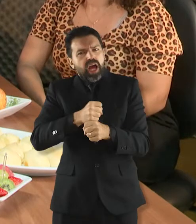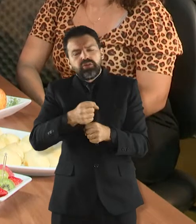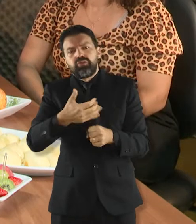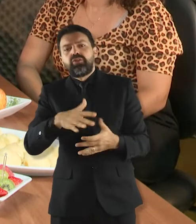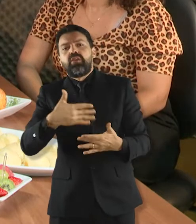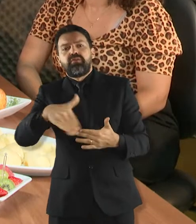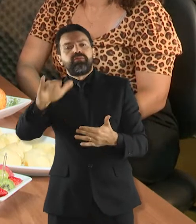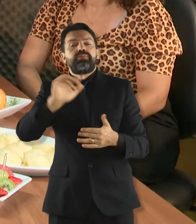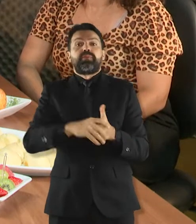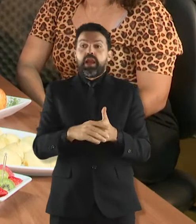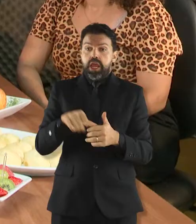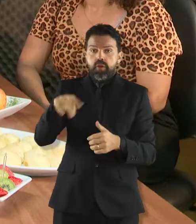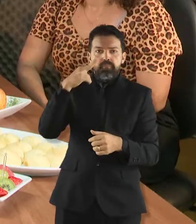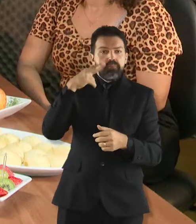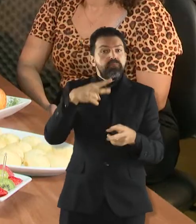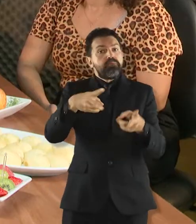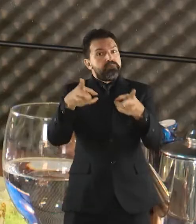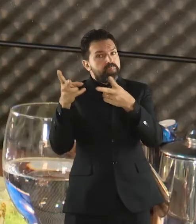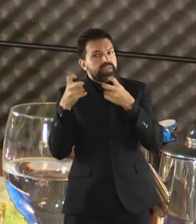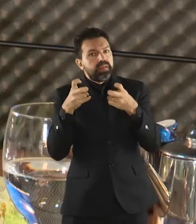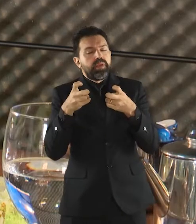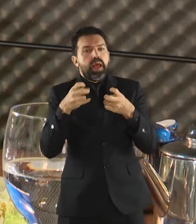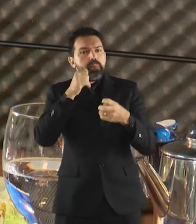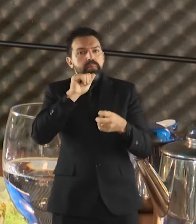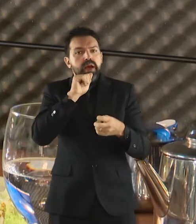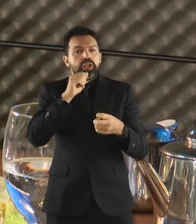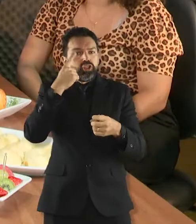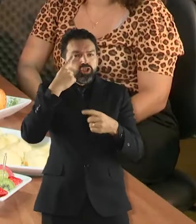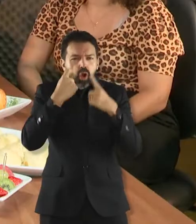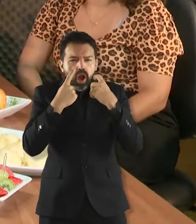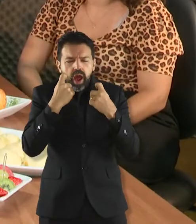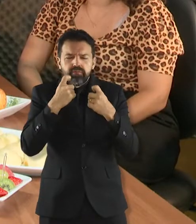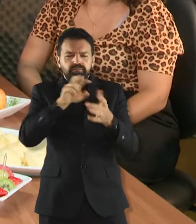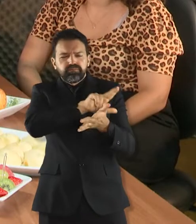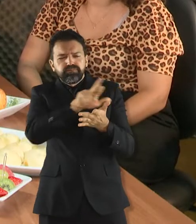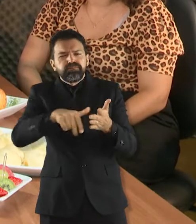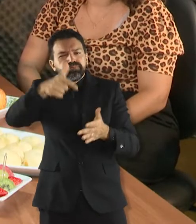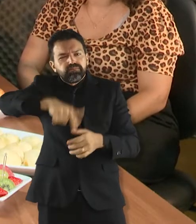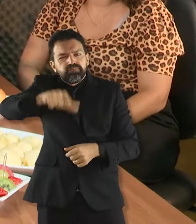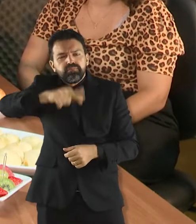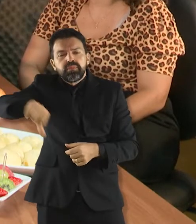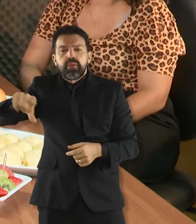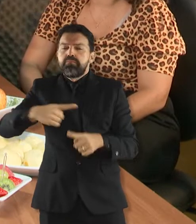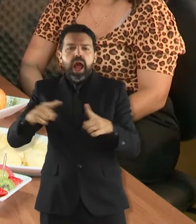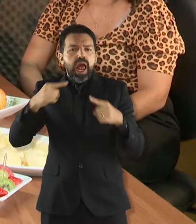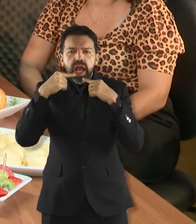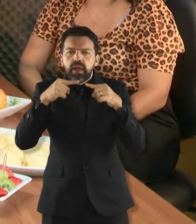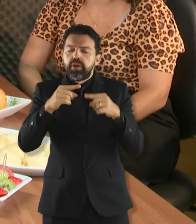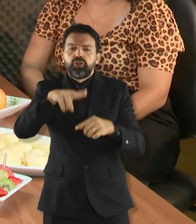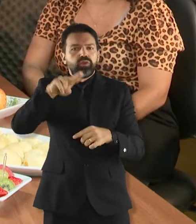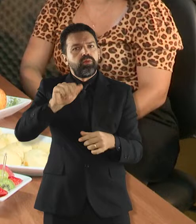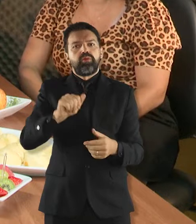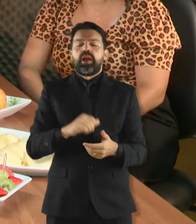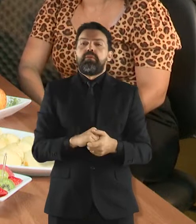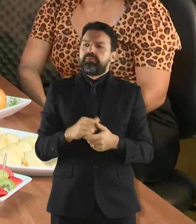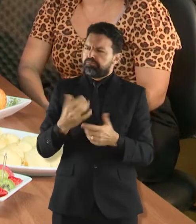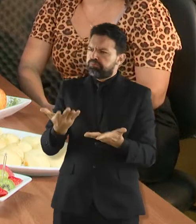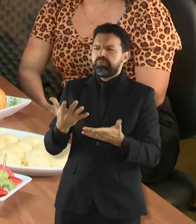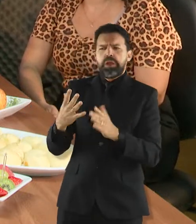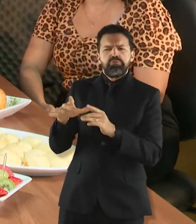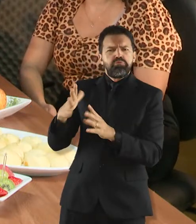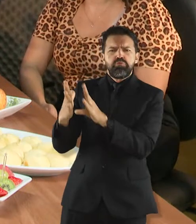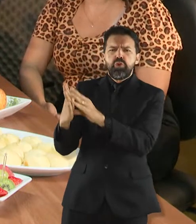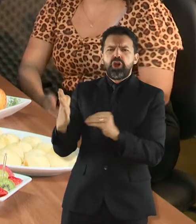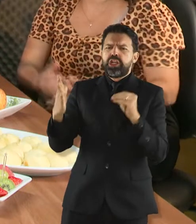vi ela chorar muitas vezes, mas nunca vi reclamar. É uma guerreira muito forte, muito sua guerreira. mãe, né? De Muito certa forte. forma, foi um bom exemplo, né? Sim.